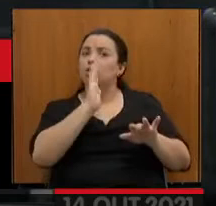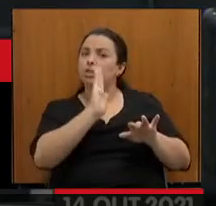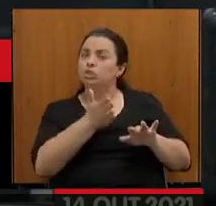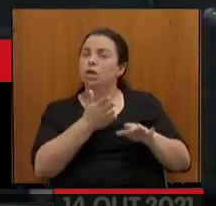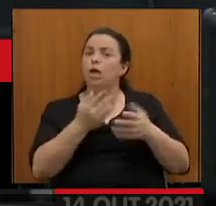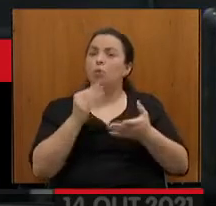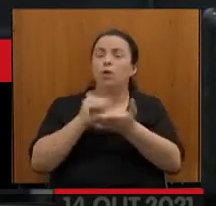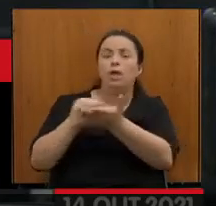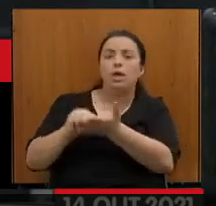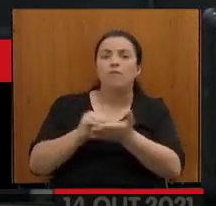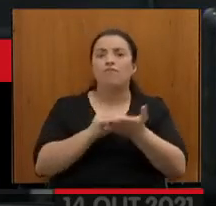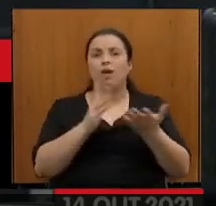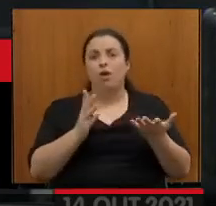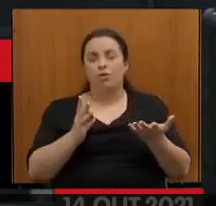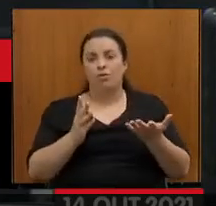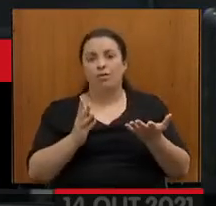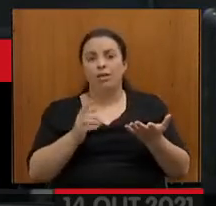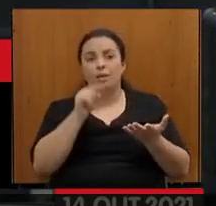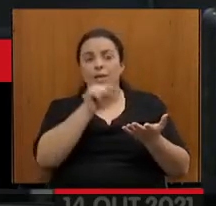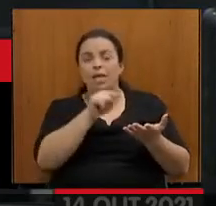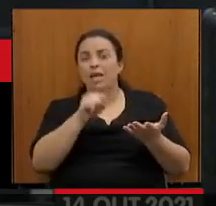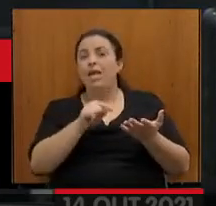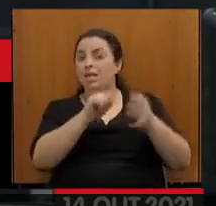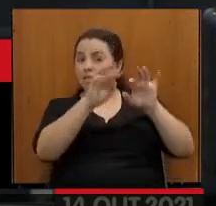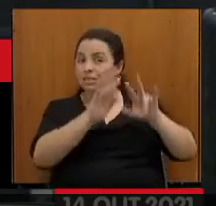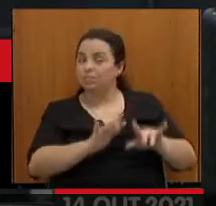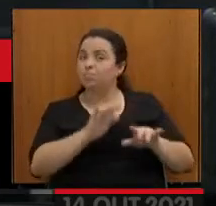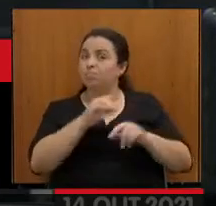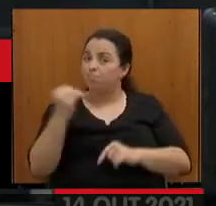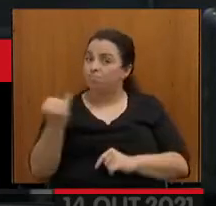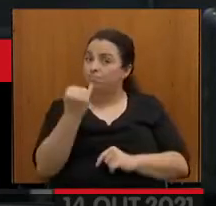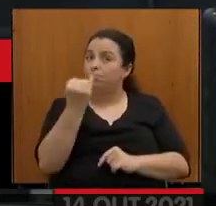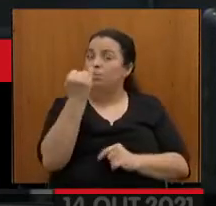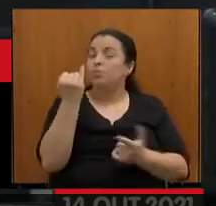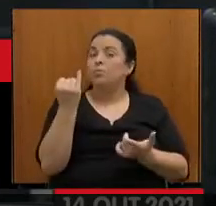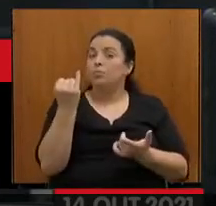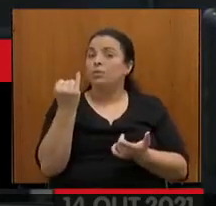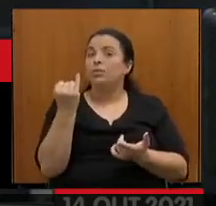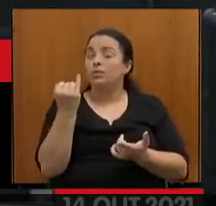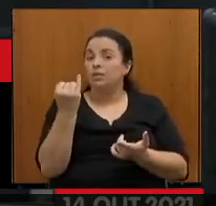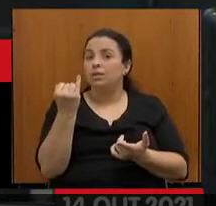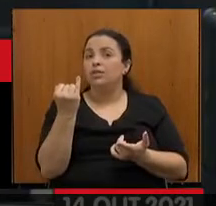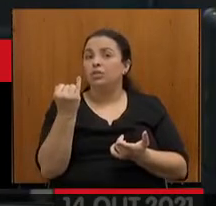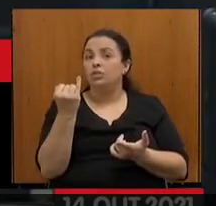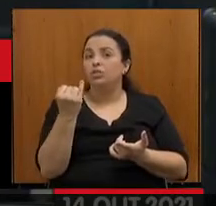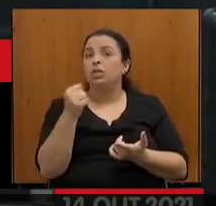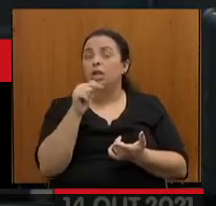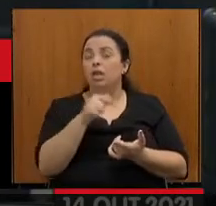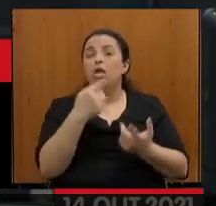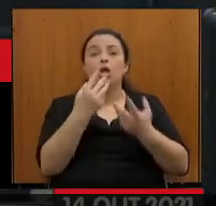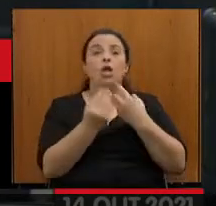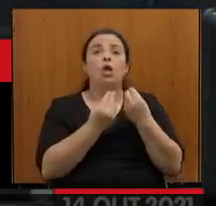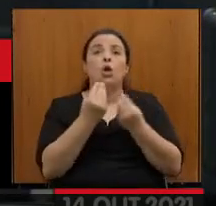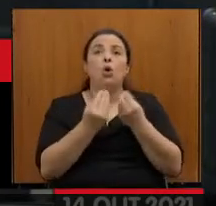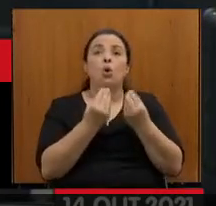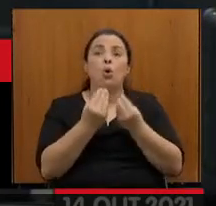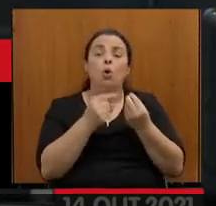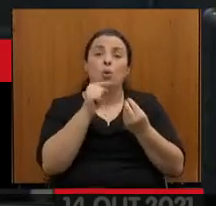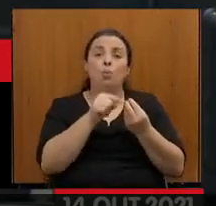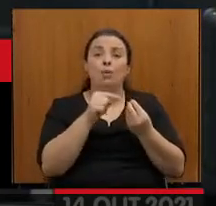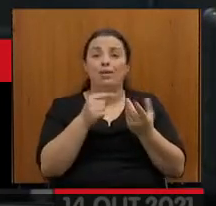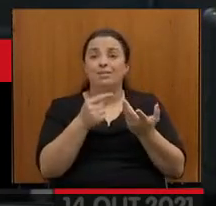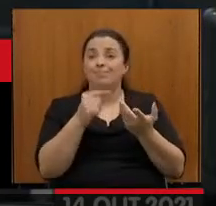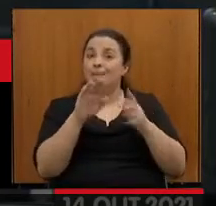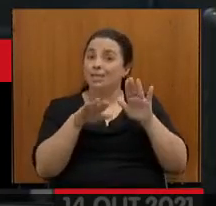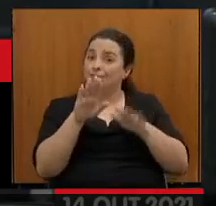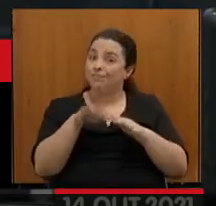tão importante esses cadastros são para a gente, né? E, ao mesmo tempo, como eles estão falhos,